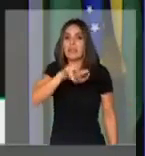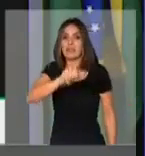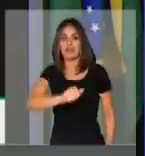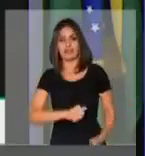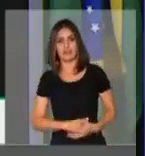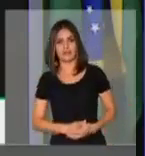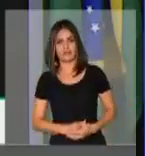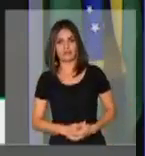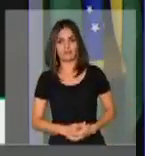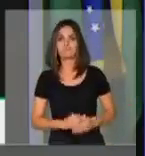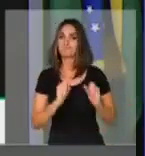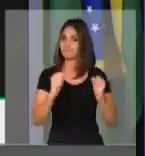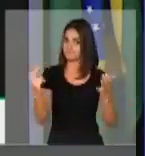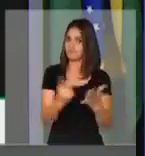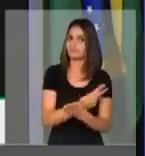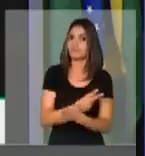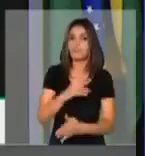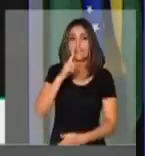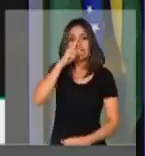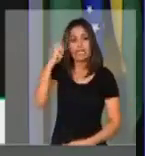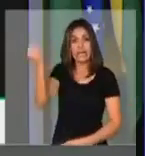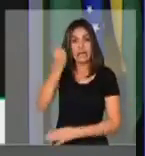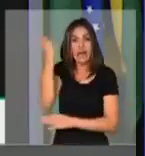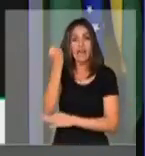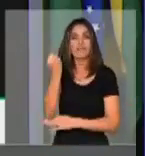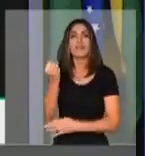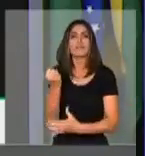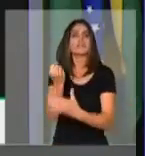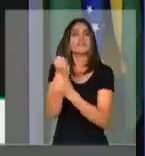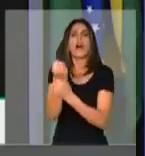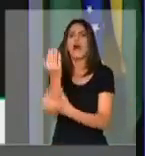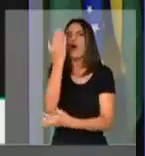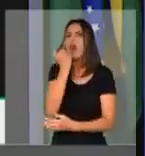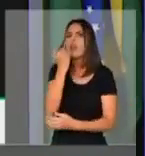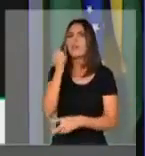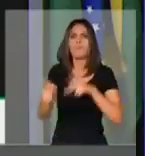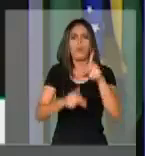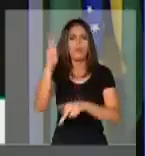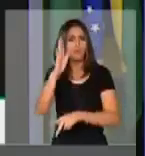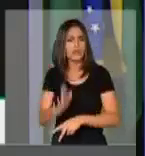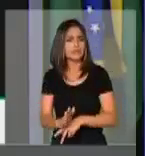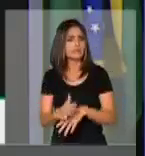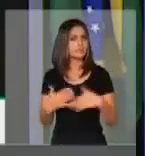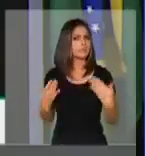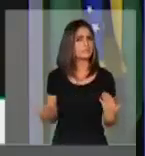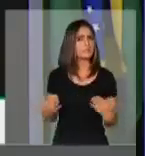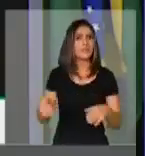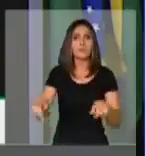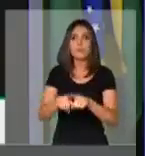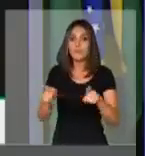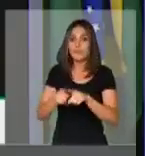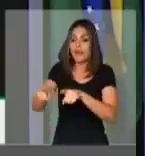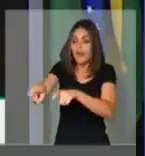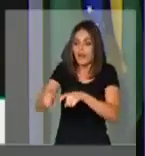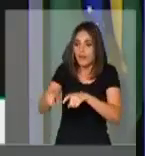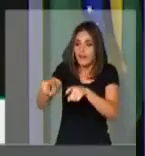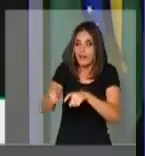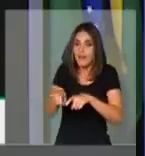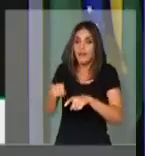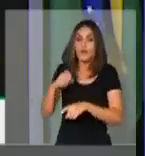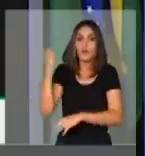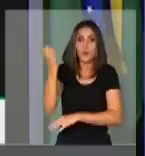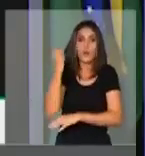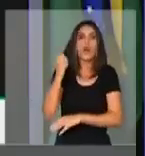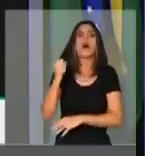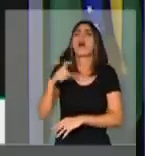grave, o governo não está pondo em risco a segurança alimentar dos brasileiros? Afinal, os grandes produtores rurais mantêm